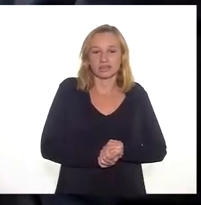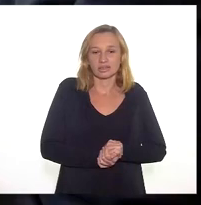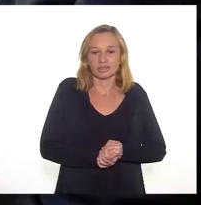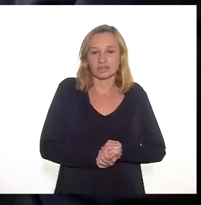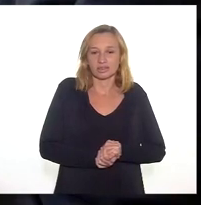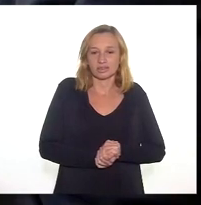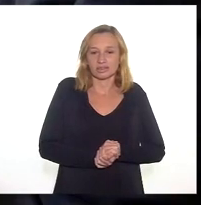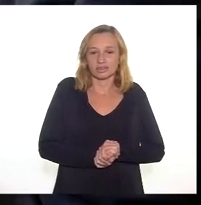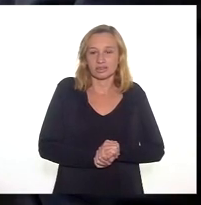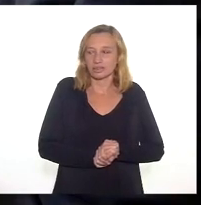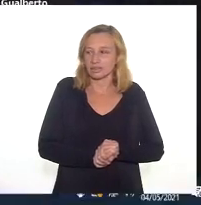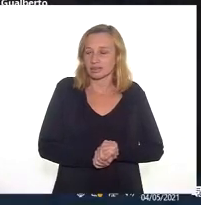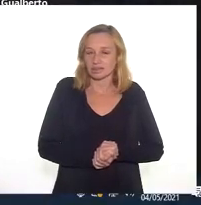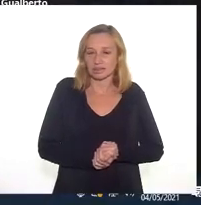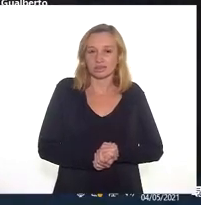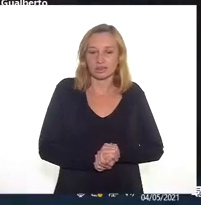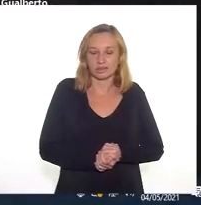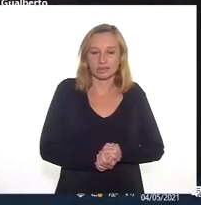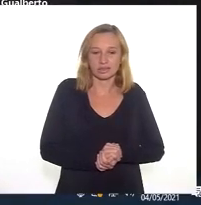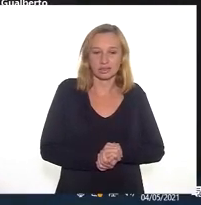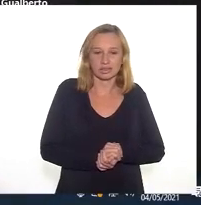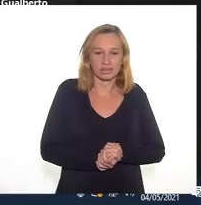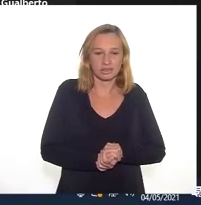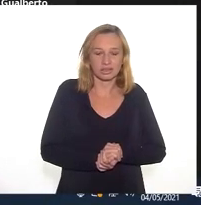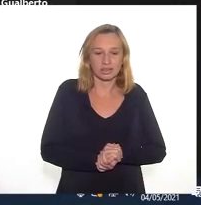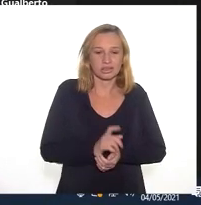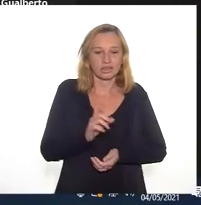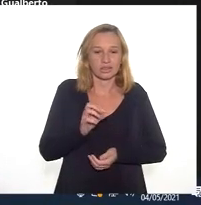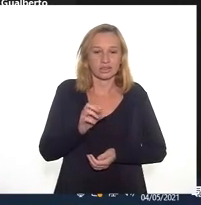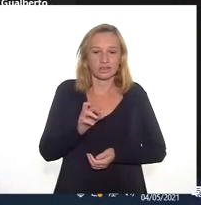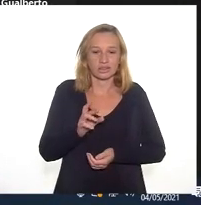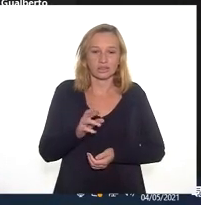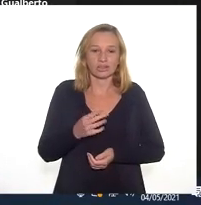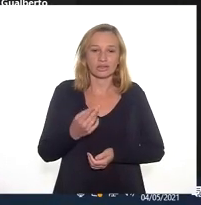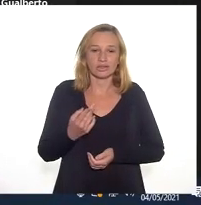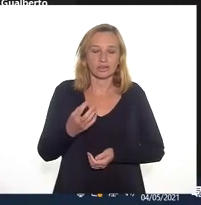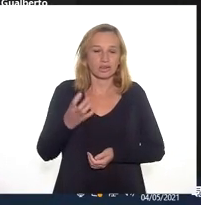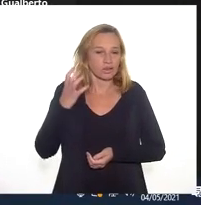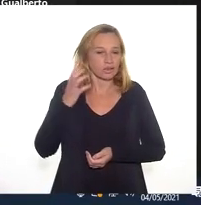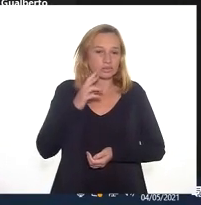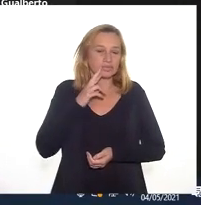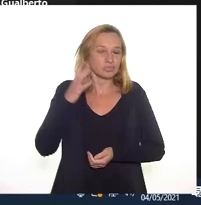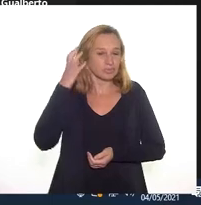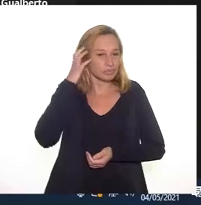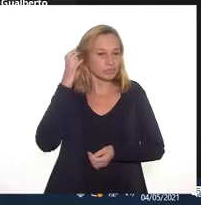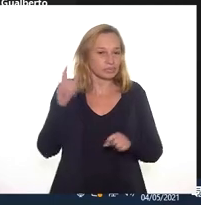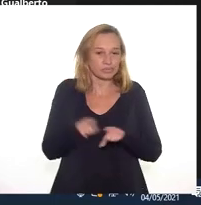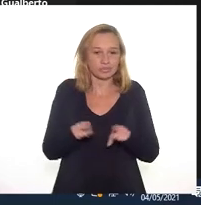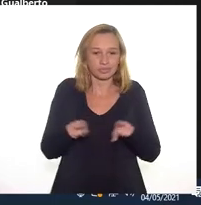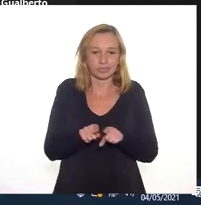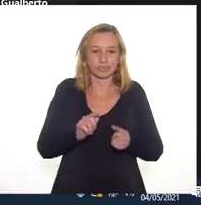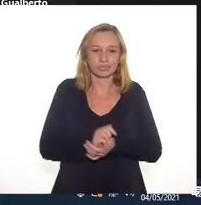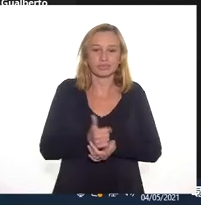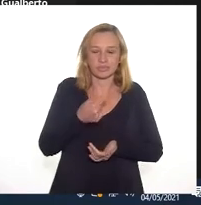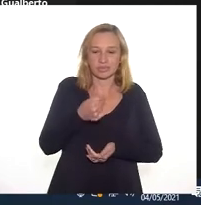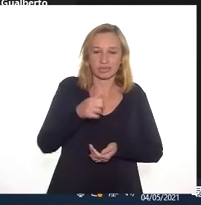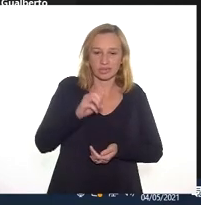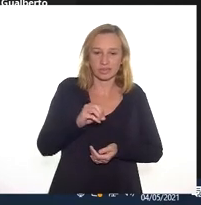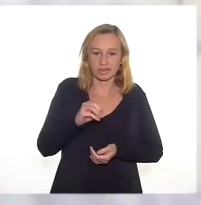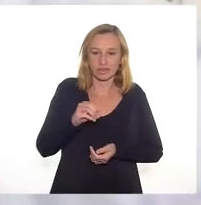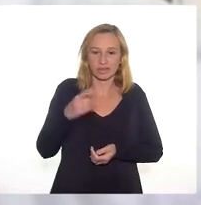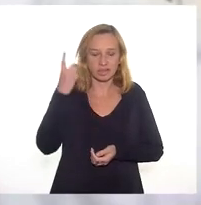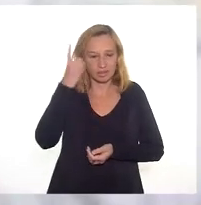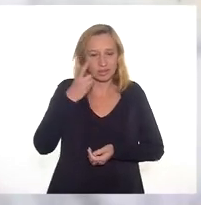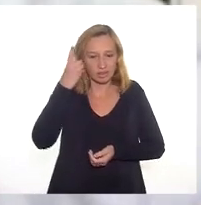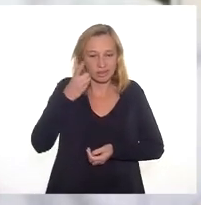Bota aí, vou ajudar também. Elton Cristo. Rosane Félix também. Eu acho que os 70 deputados vão ajudar. Eu sei